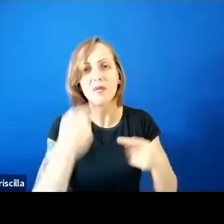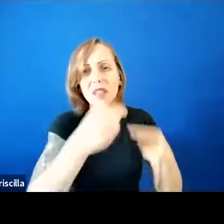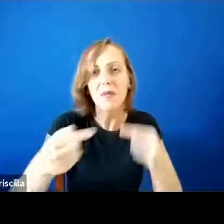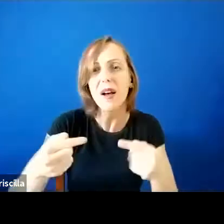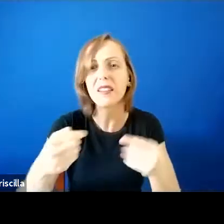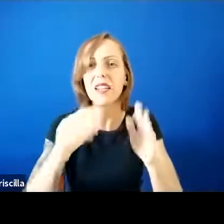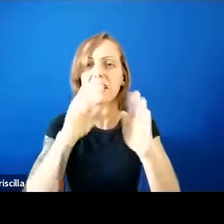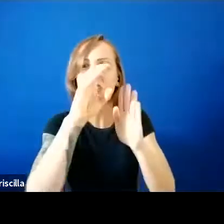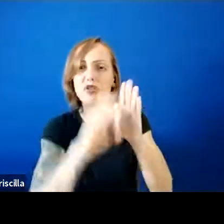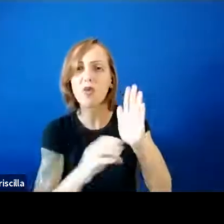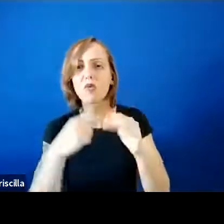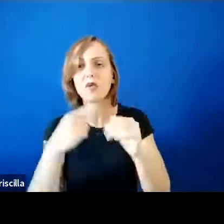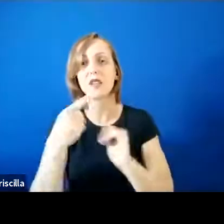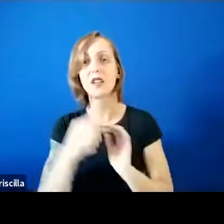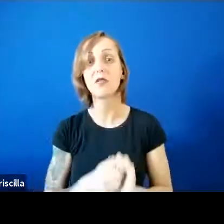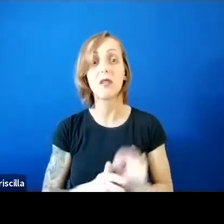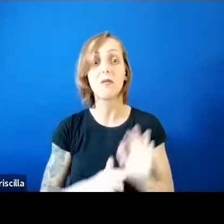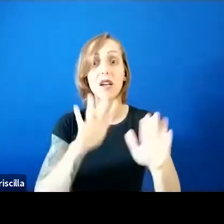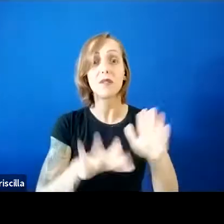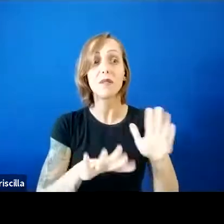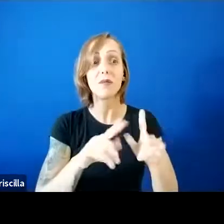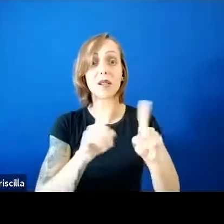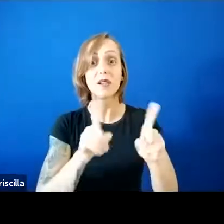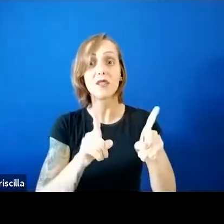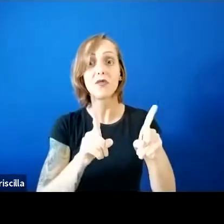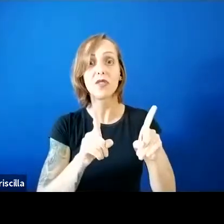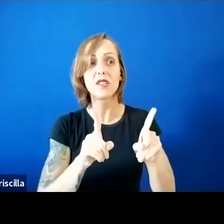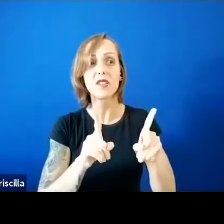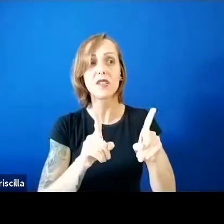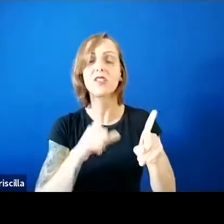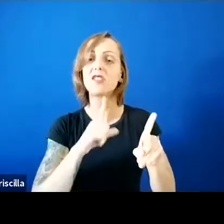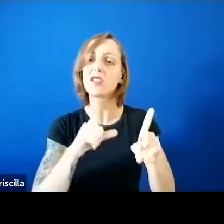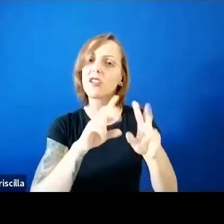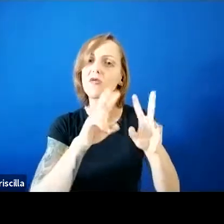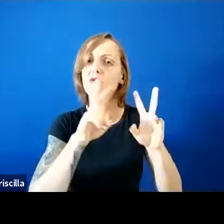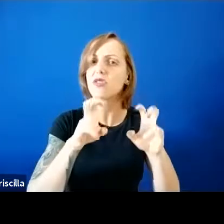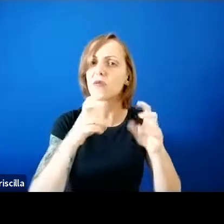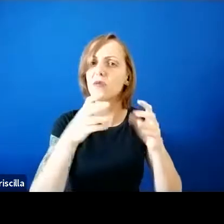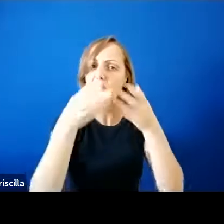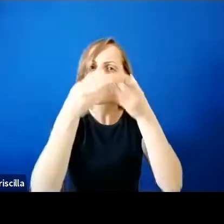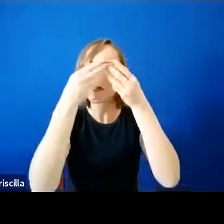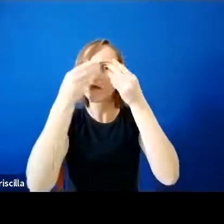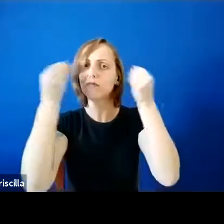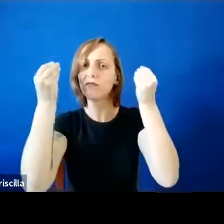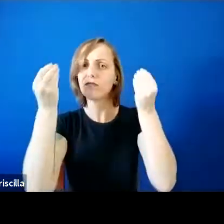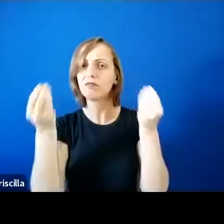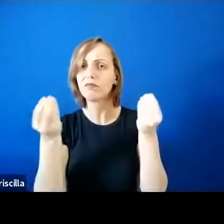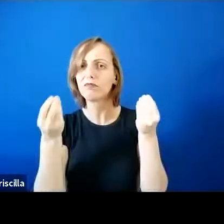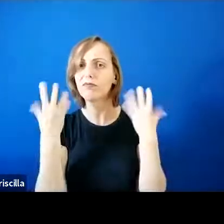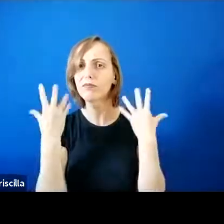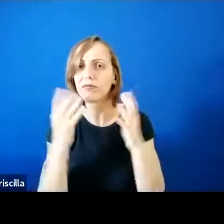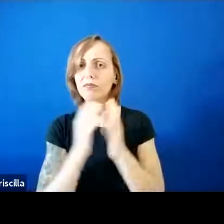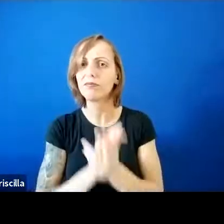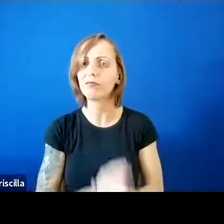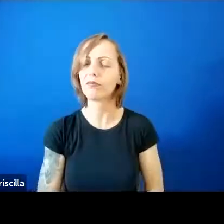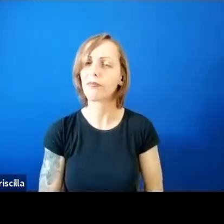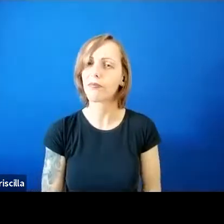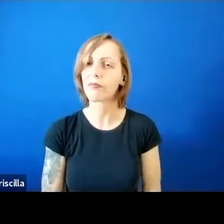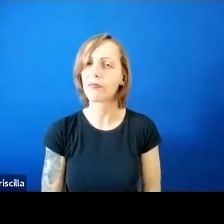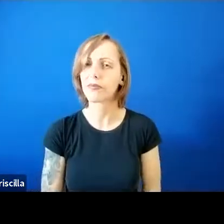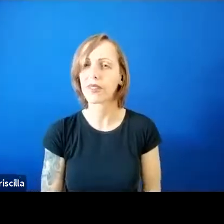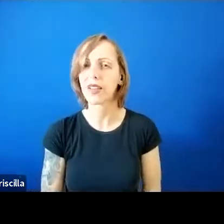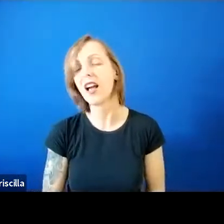passam batido, sabe? A gente não se dá conta, muitas vezes, do que a gente está fazendo essencialmente,